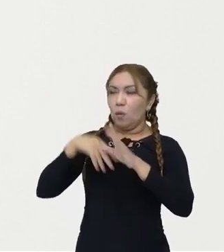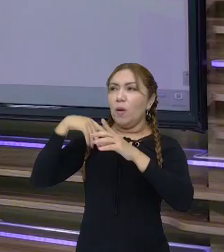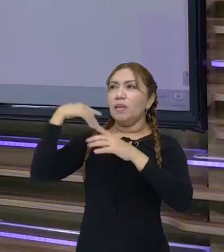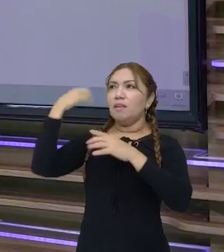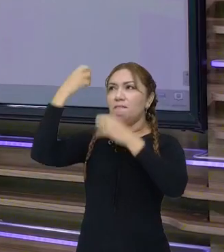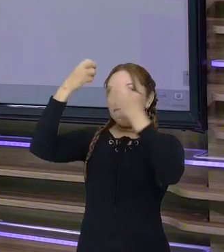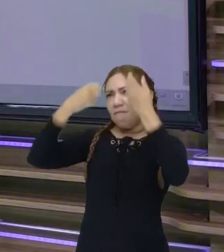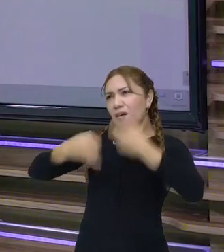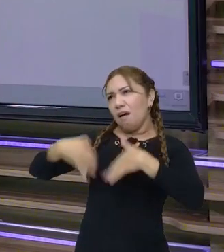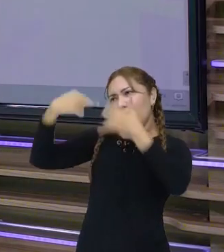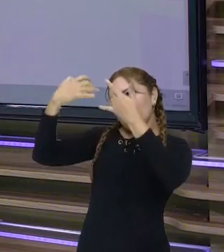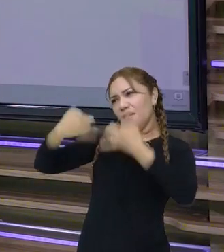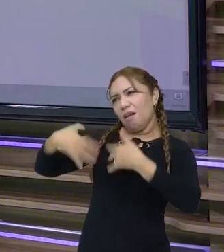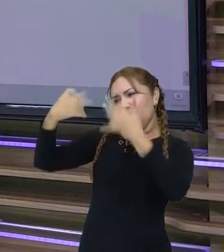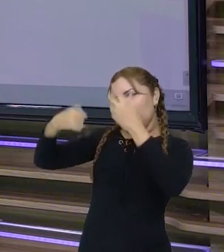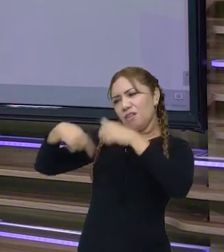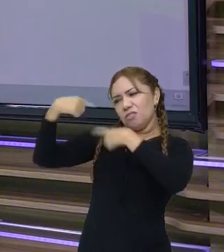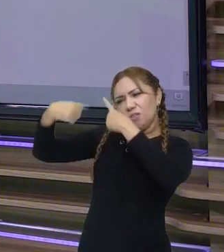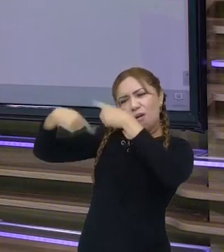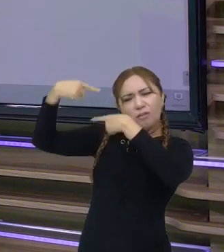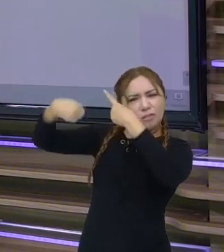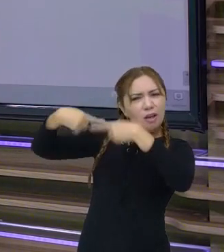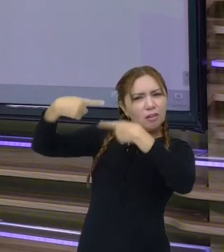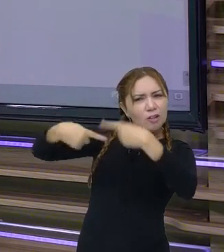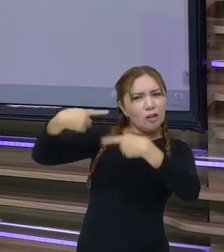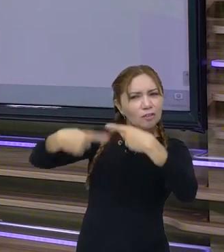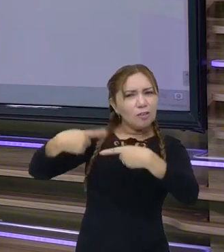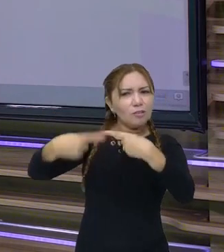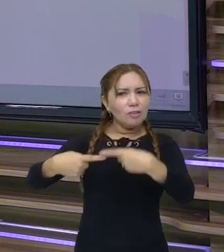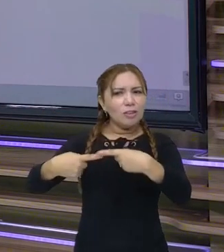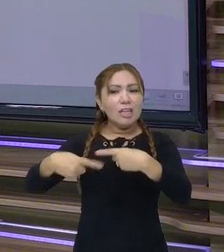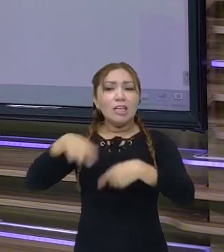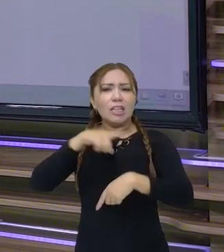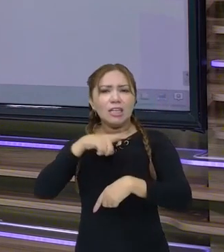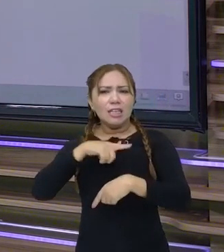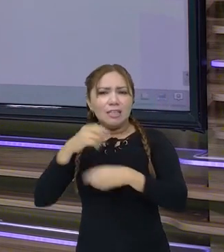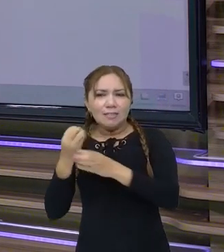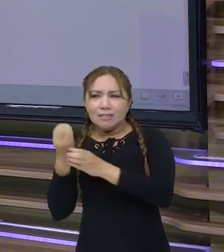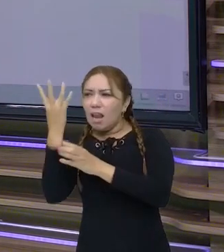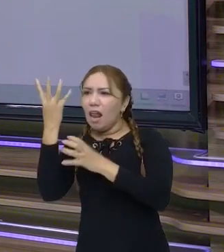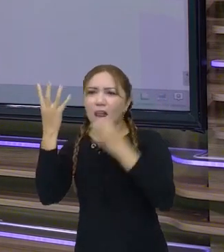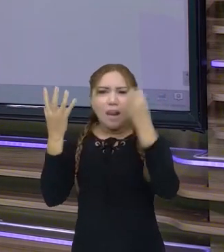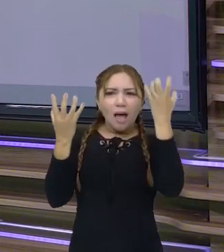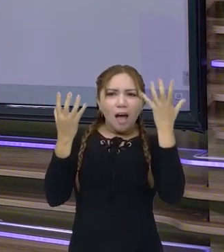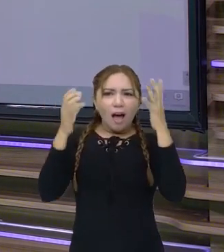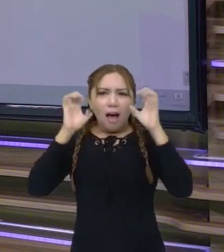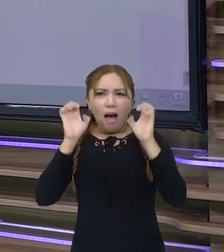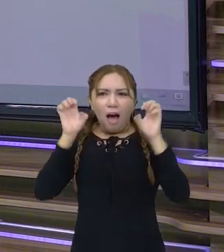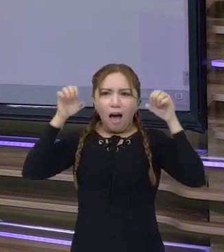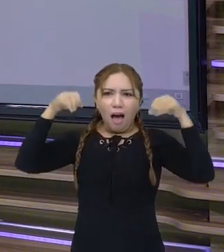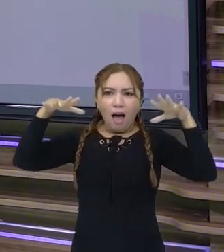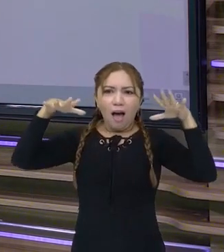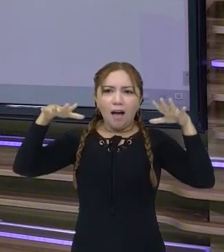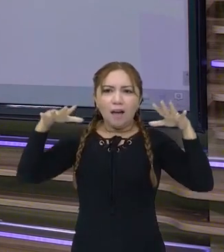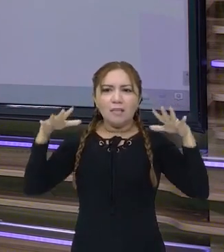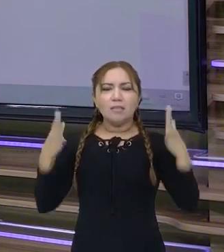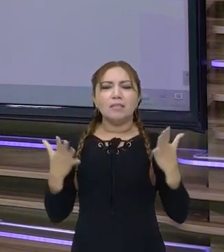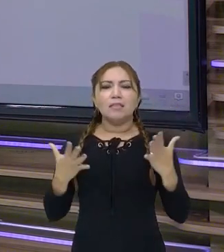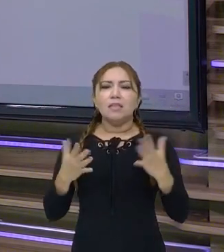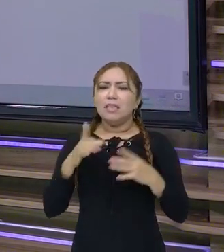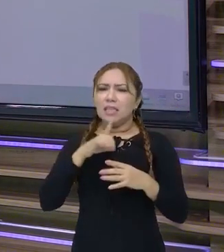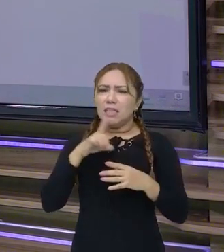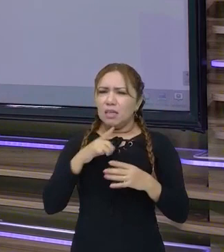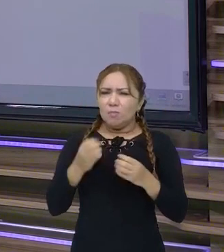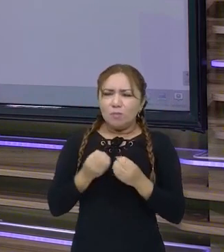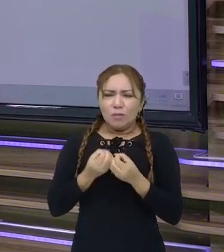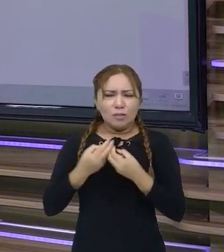de geração em geração, que tem seres imaginários, tem seres fantásticos e também tem